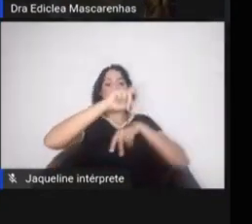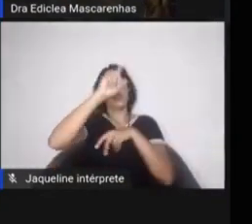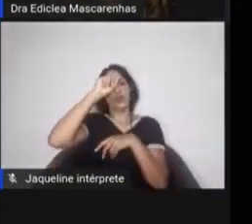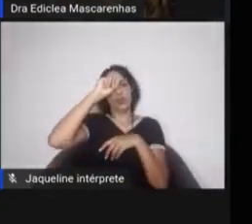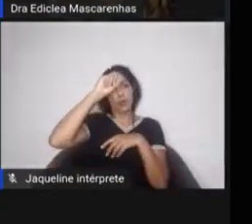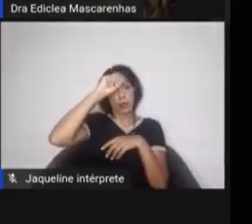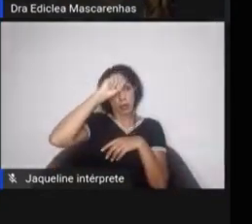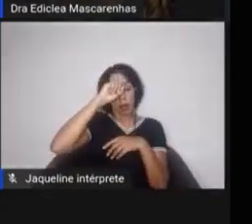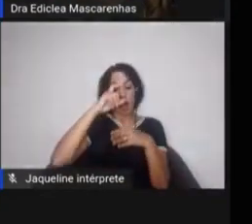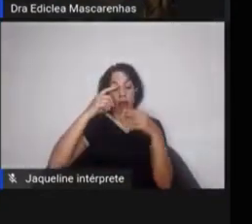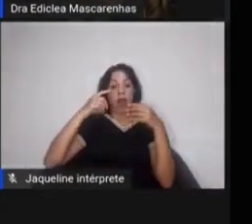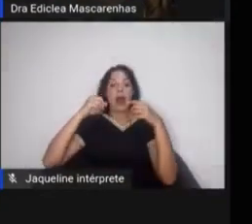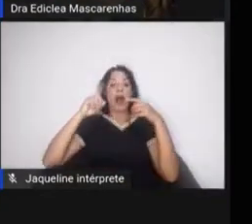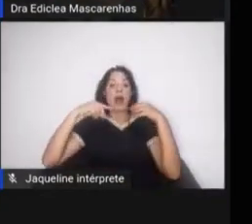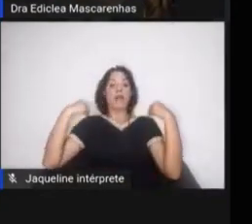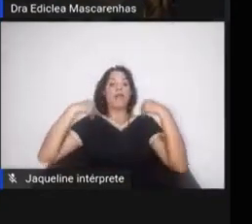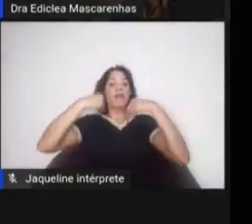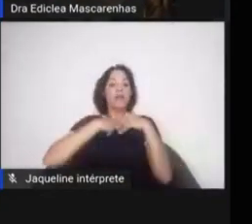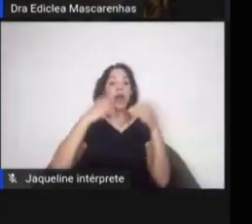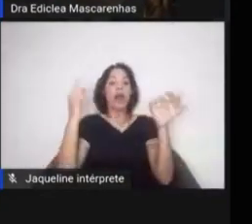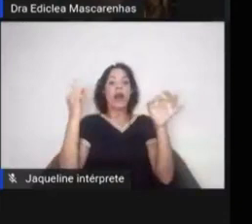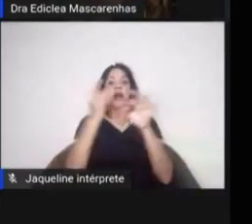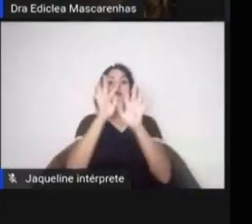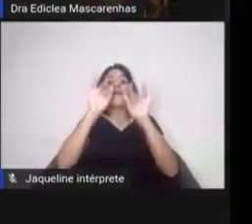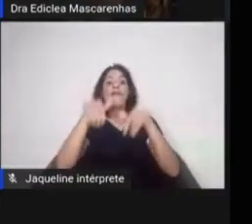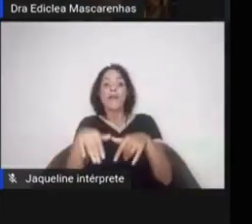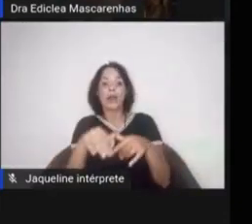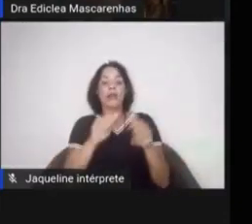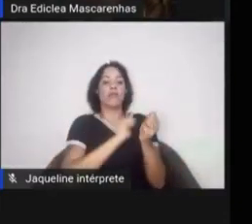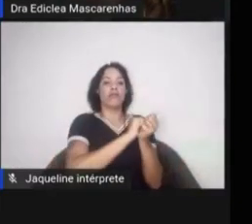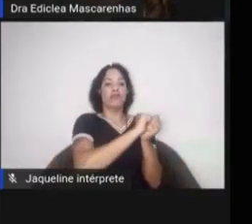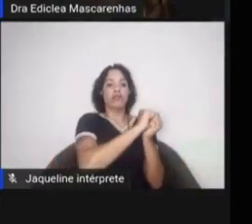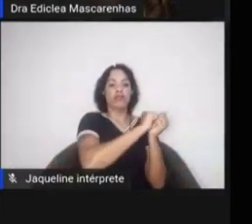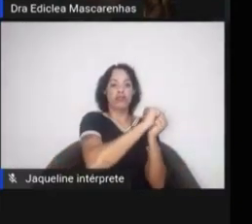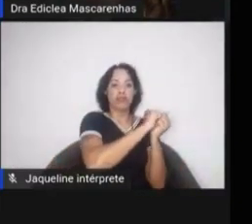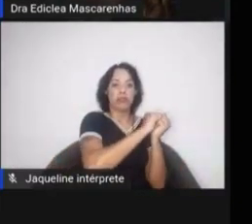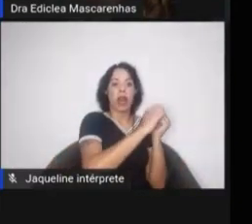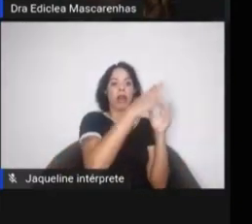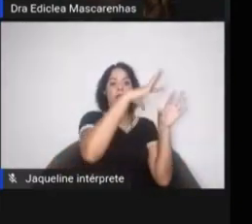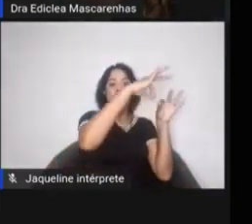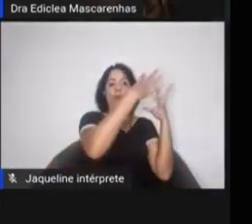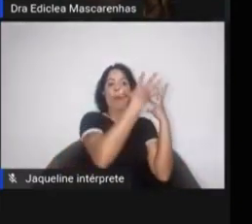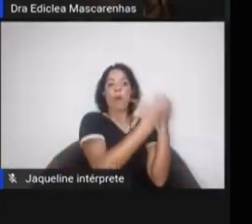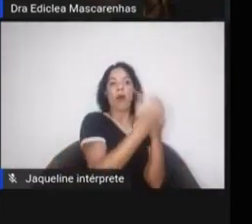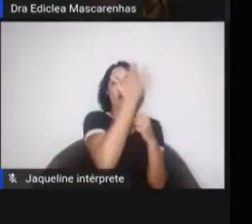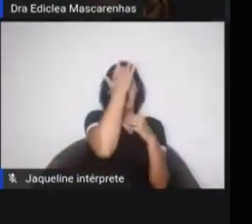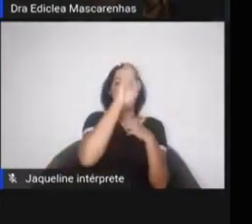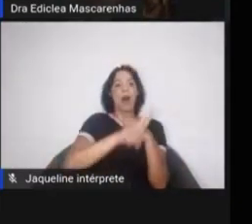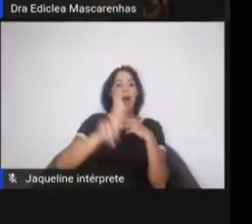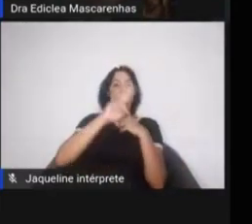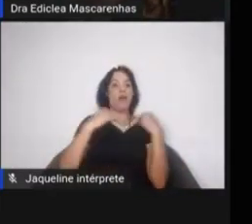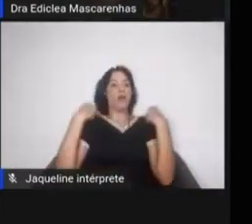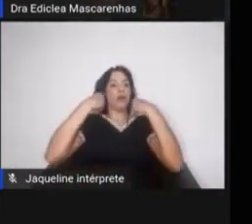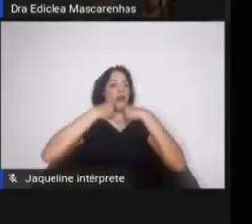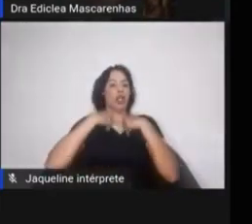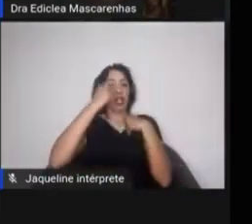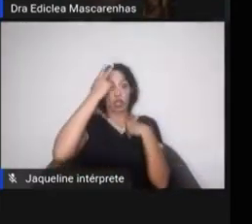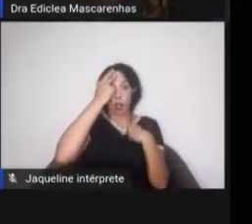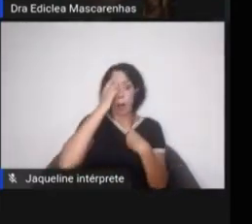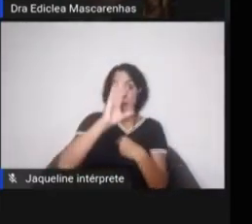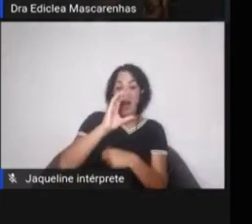o jaleco, que é lavado ao fim de cada dia de atendimento, de cada plantão. E o